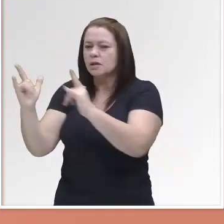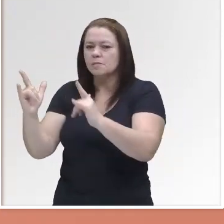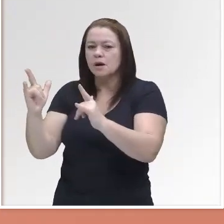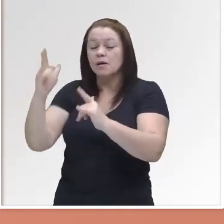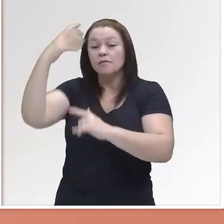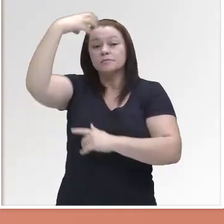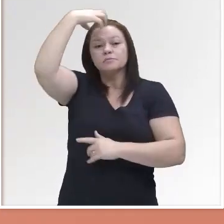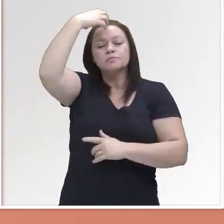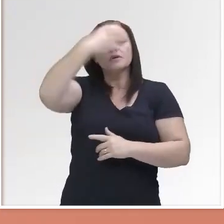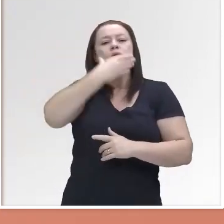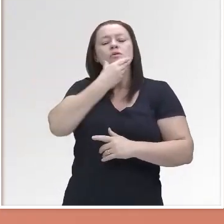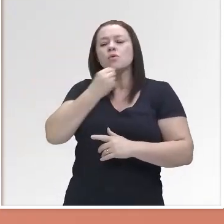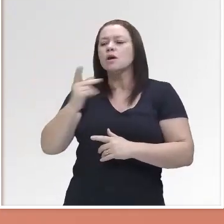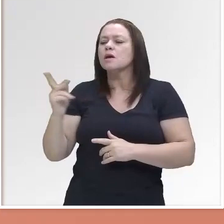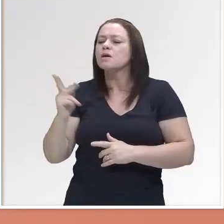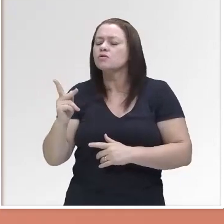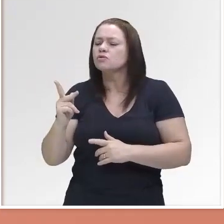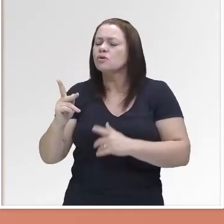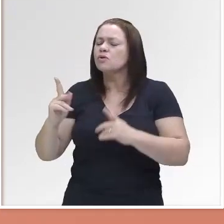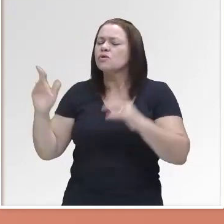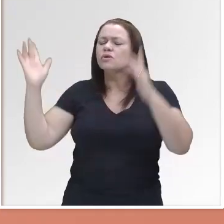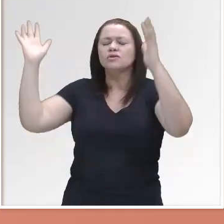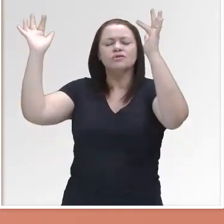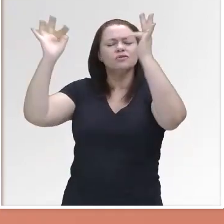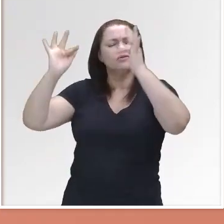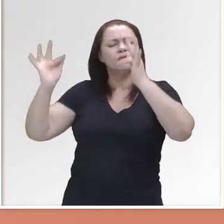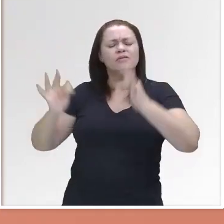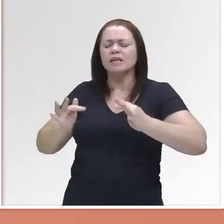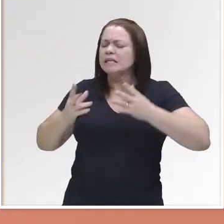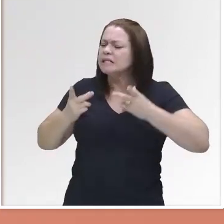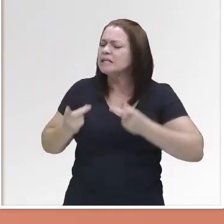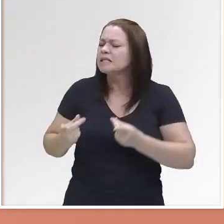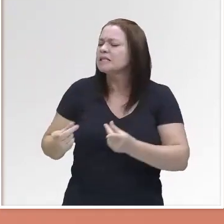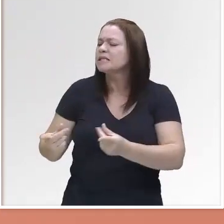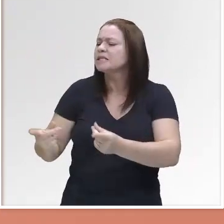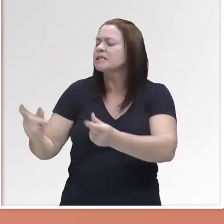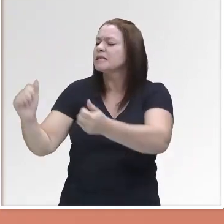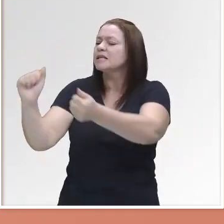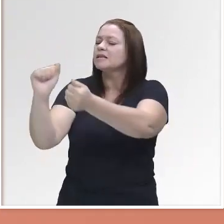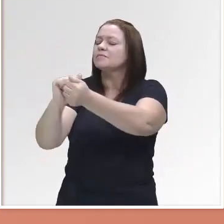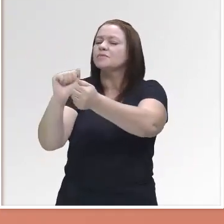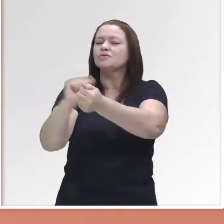pudesse viver feliz para sempre junto do seu príncipe Eric.